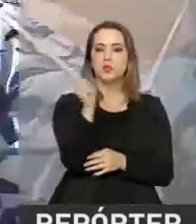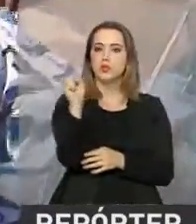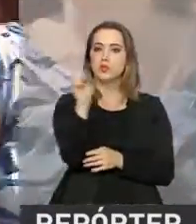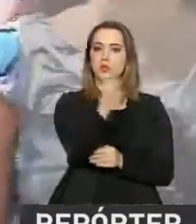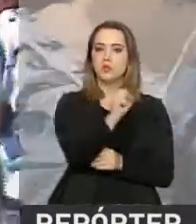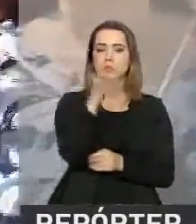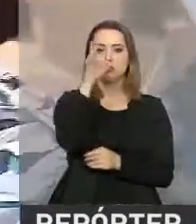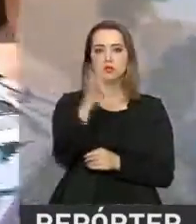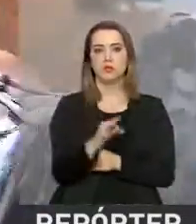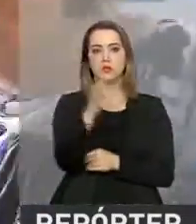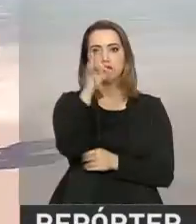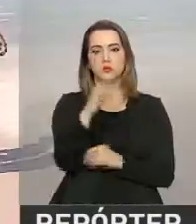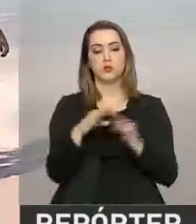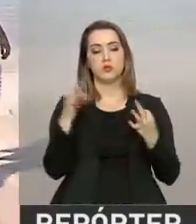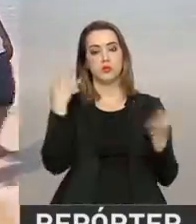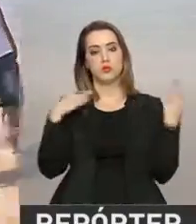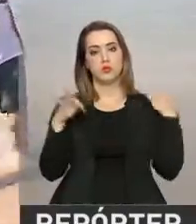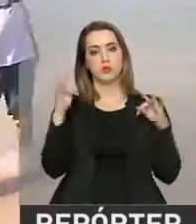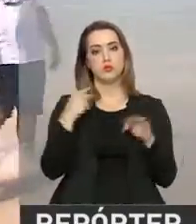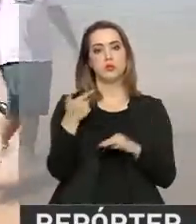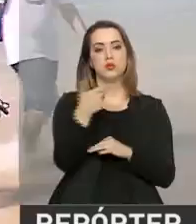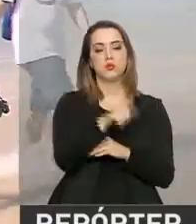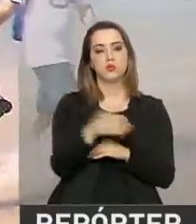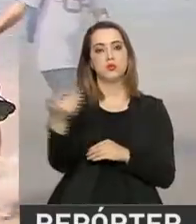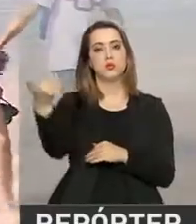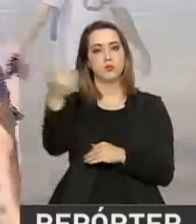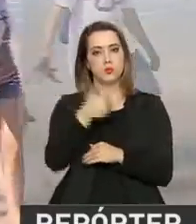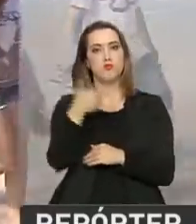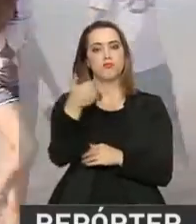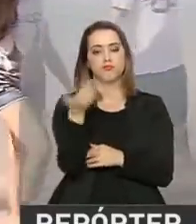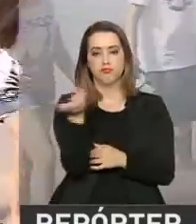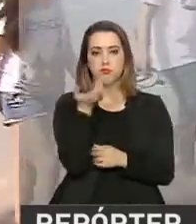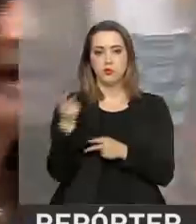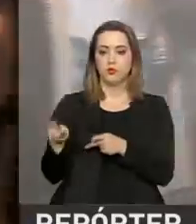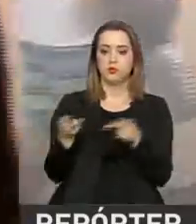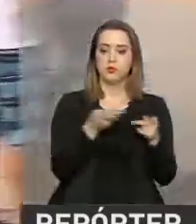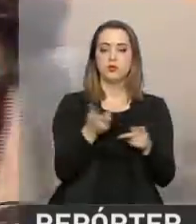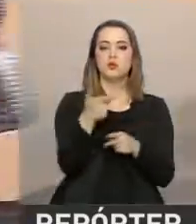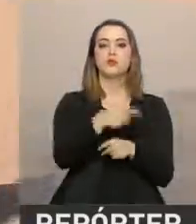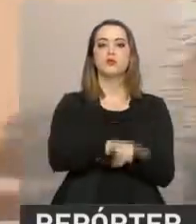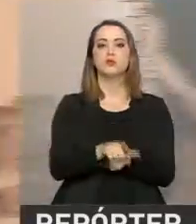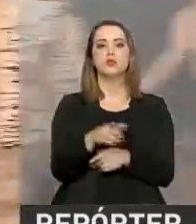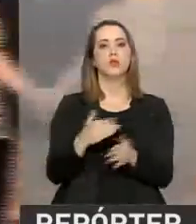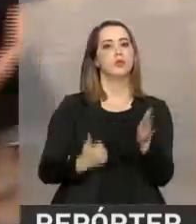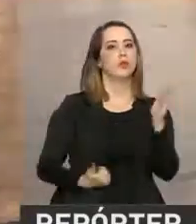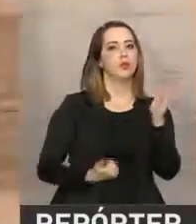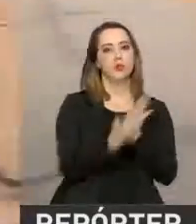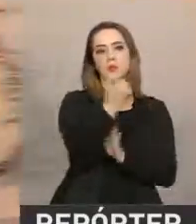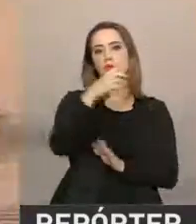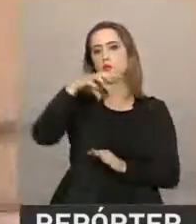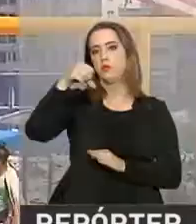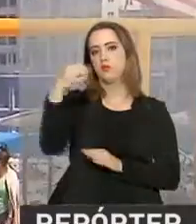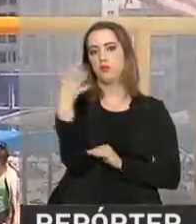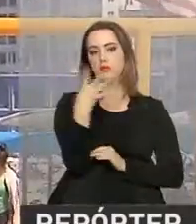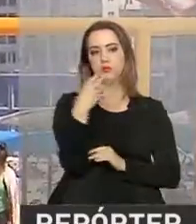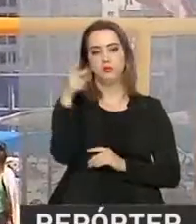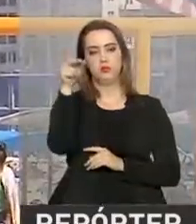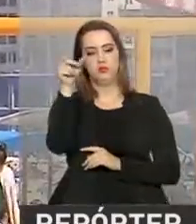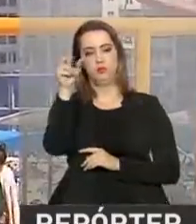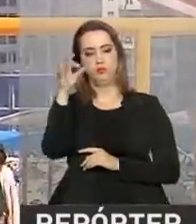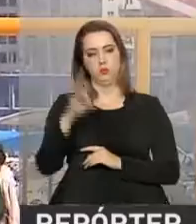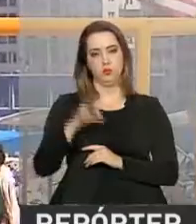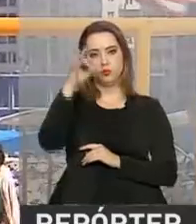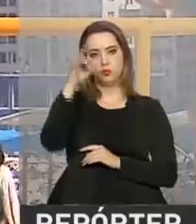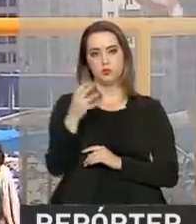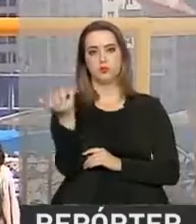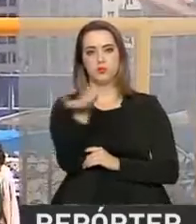dos turistas estrangeiros querem voltar ao Brasil. Entre os brasileiros, mais de 94% pretendem